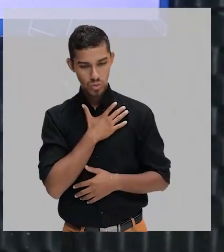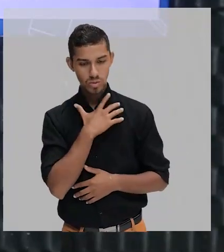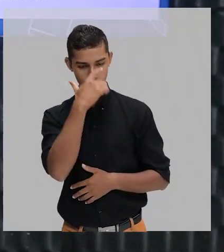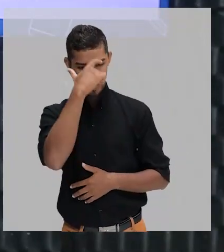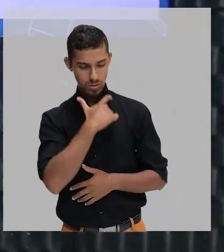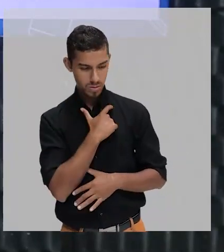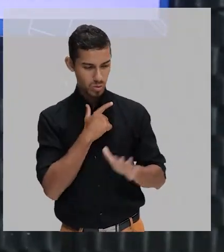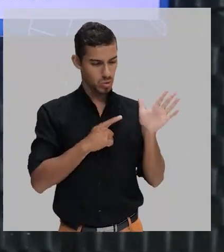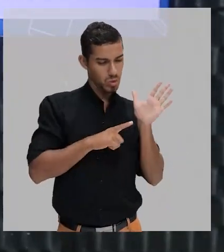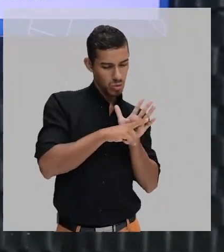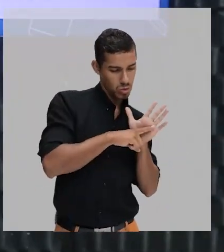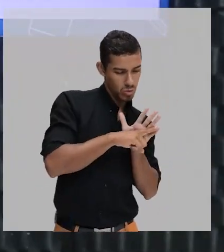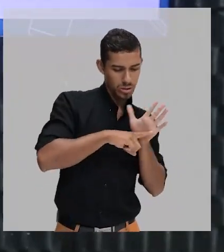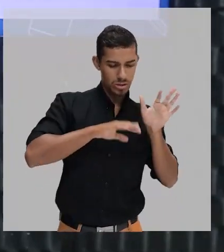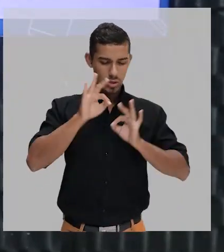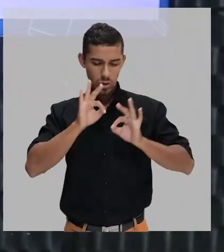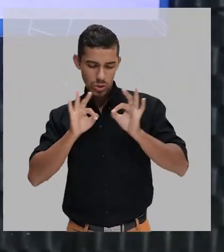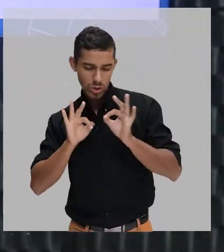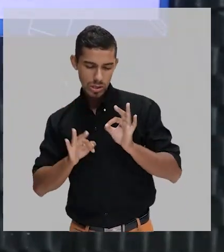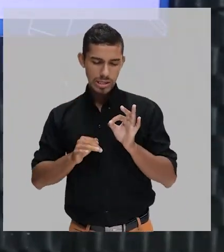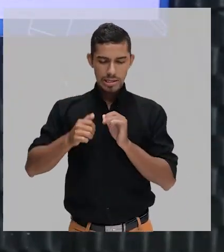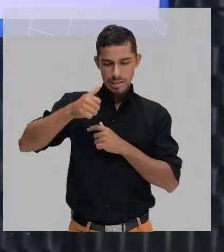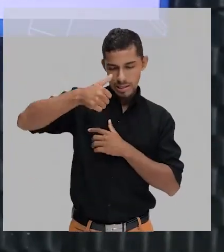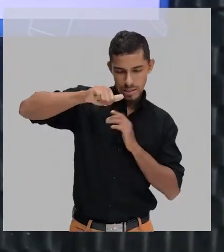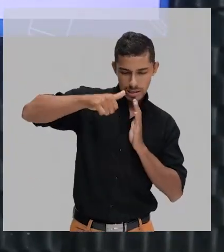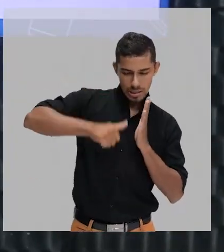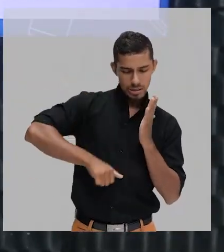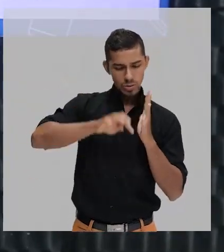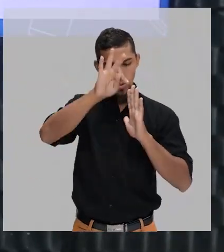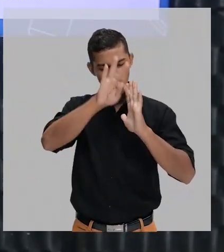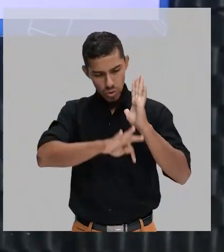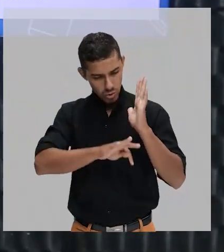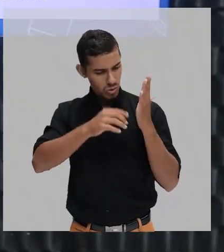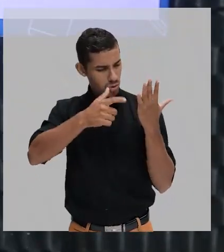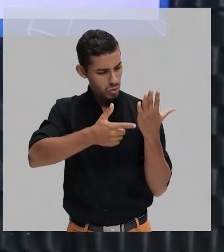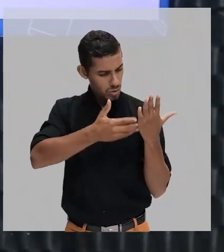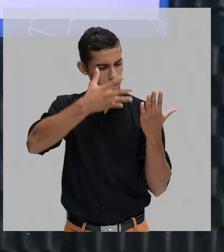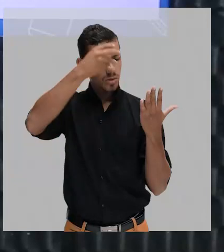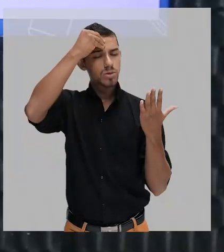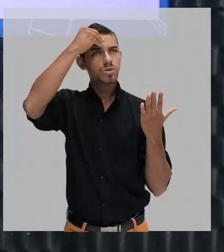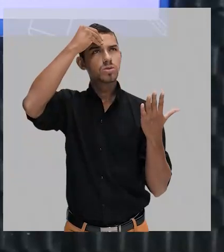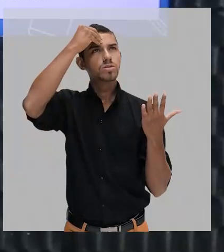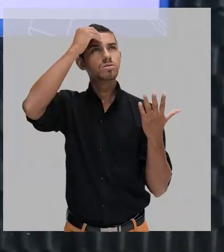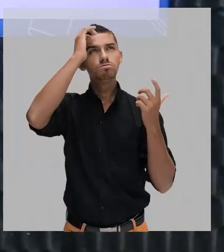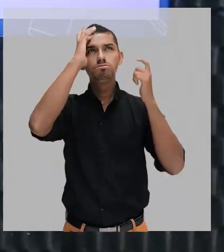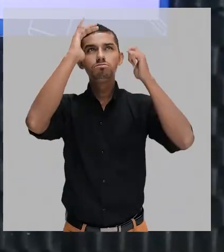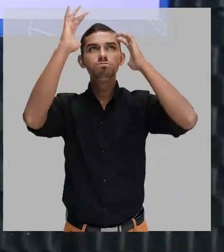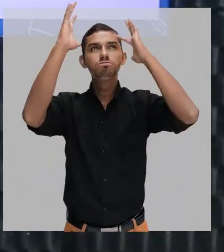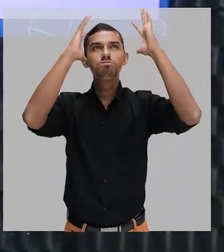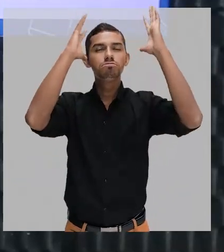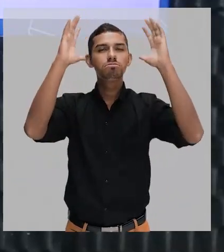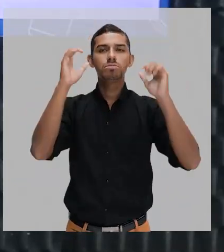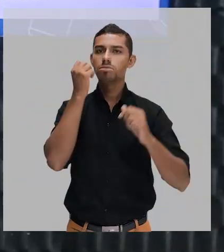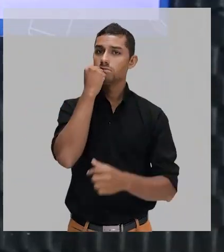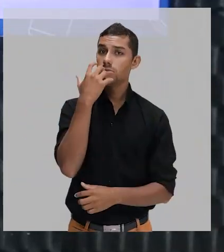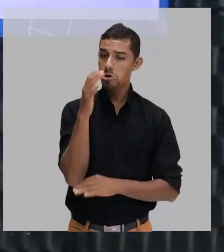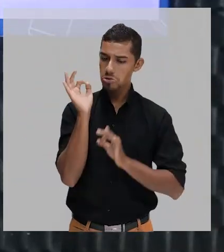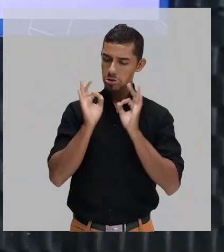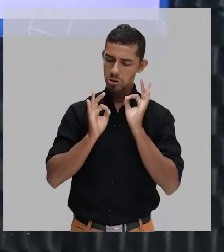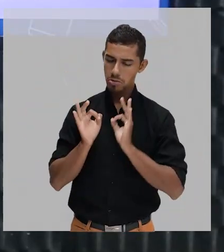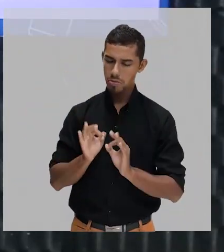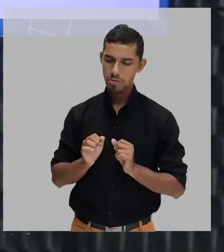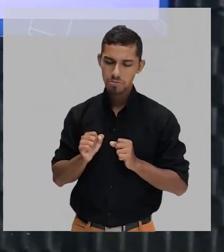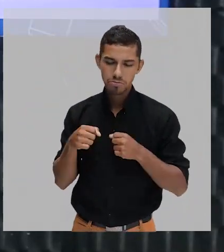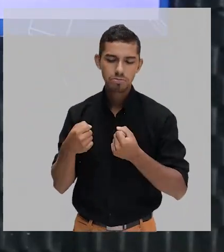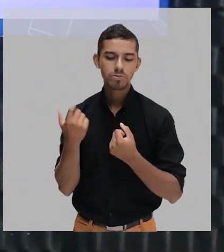de pesquisa, de montagem, de análise do texto e de direção, atuação, conjunto inteiro, foi um trabalho bem elaborado. E o